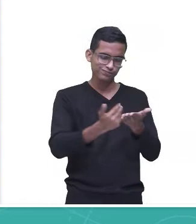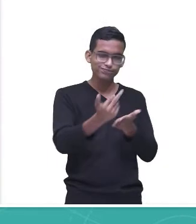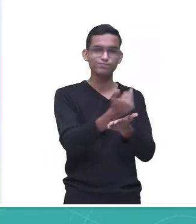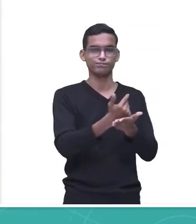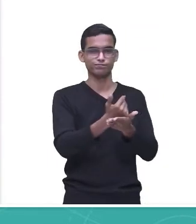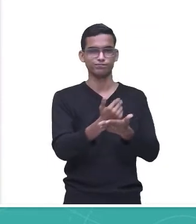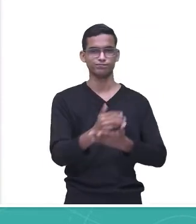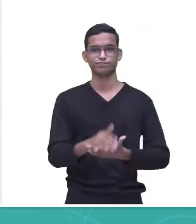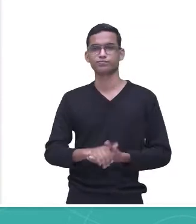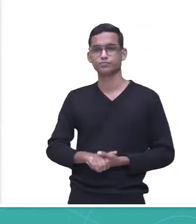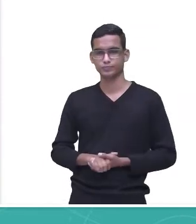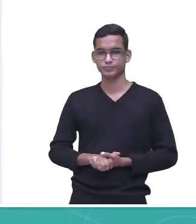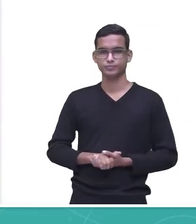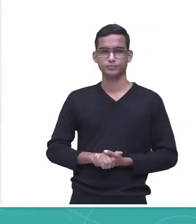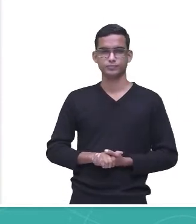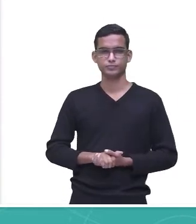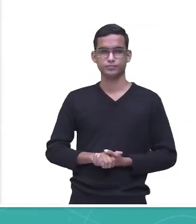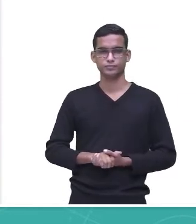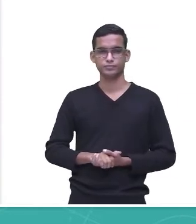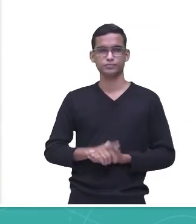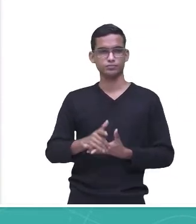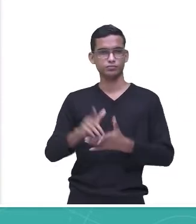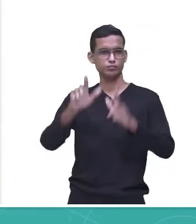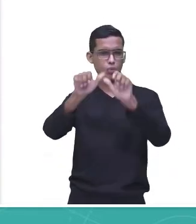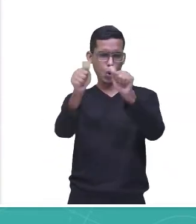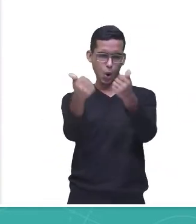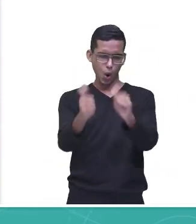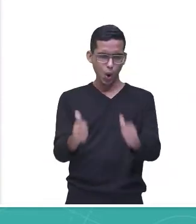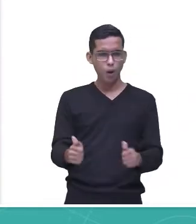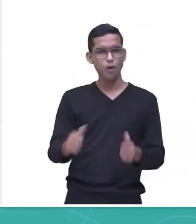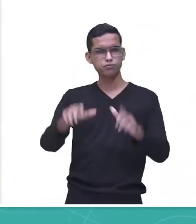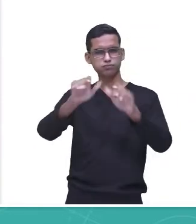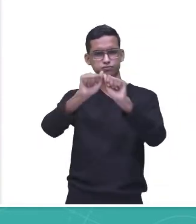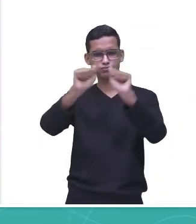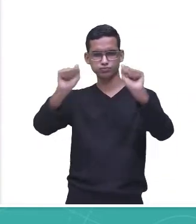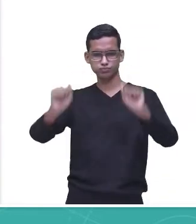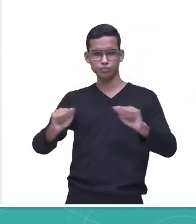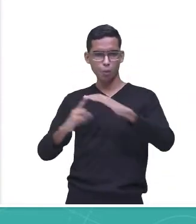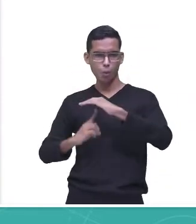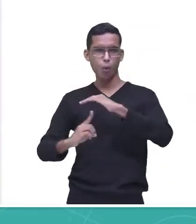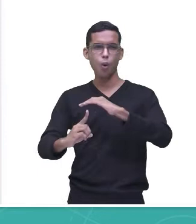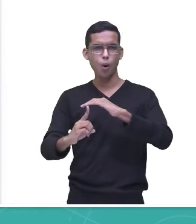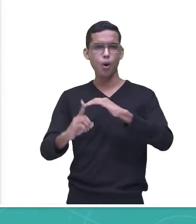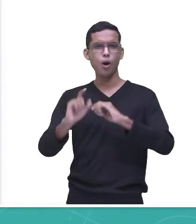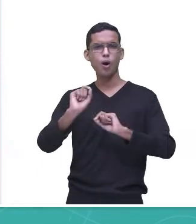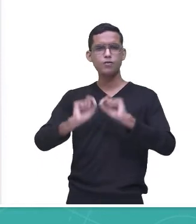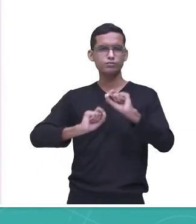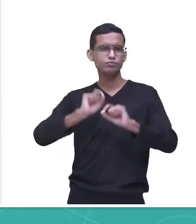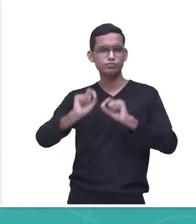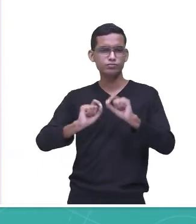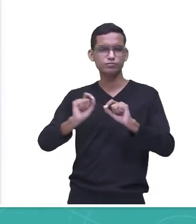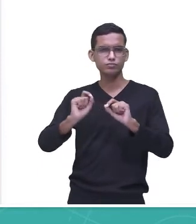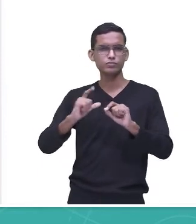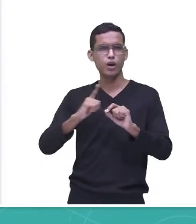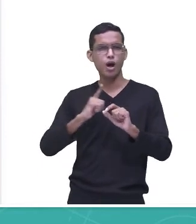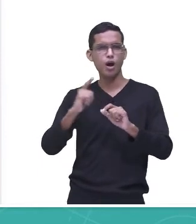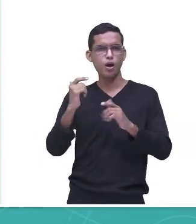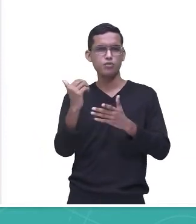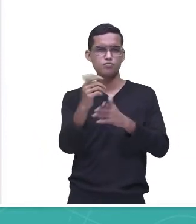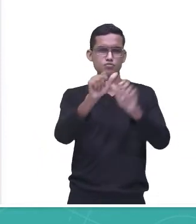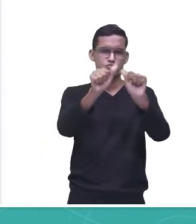produzidas para adornar os locais sagrados, eram esculturas antinaturalistas, ou seja,